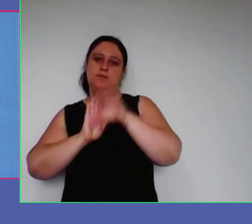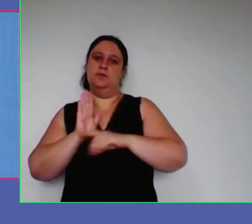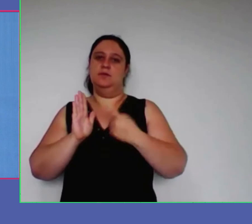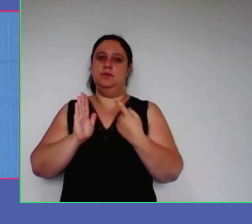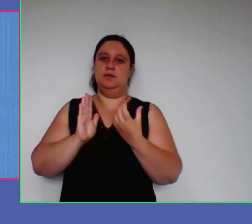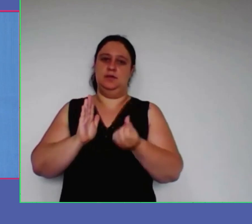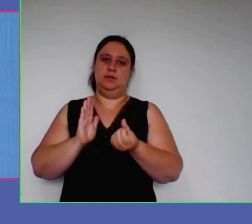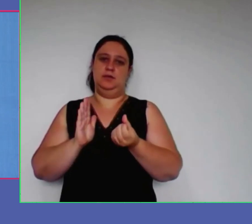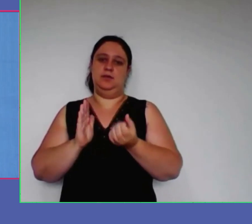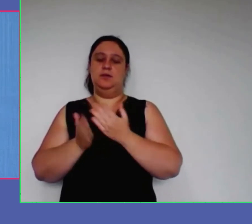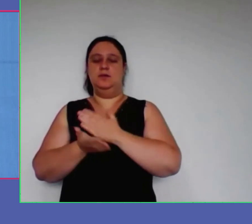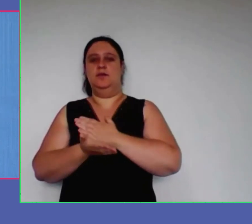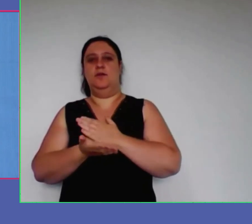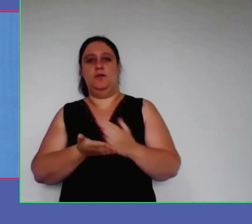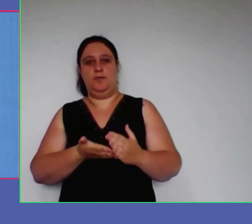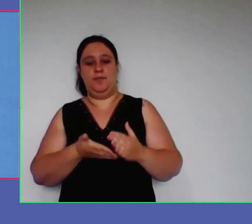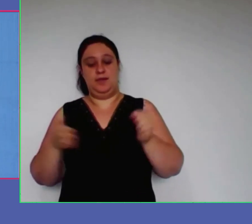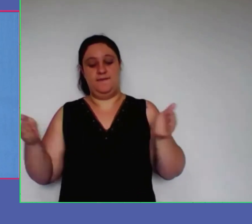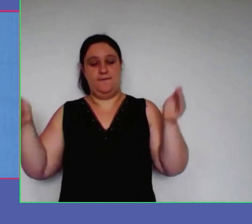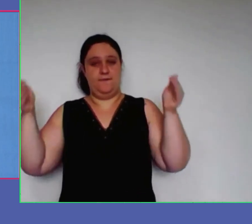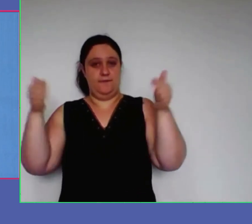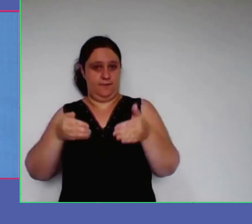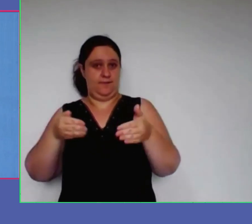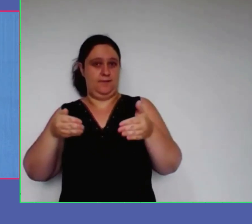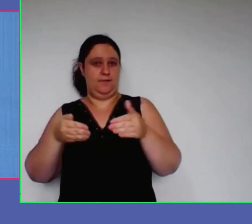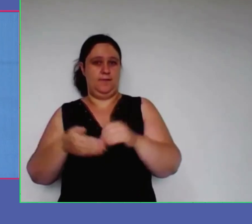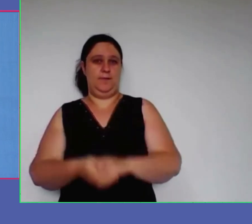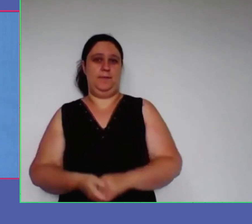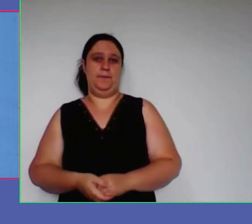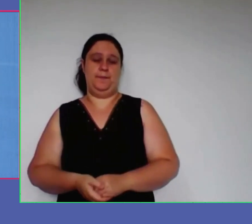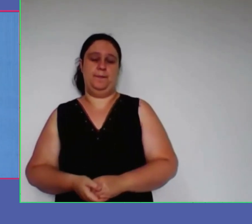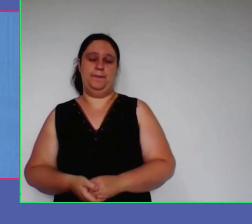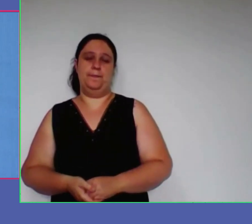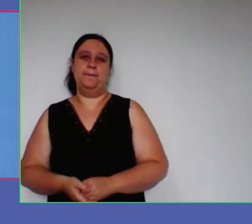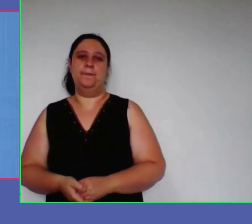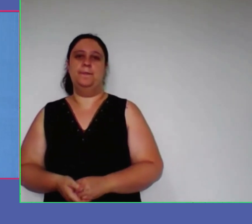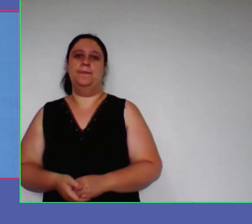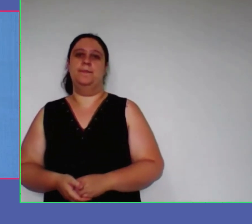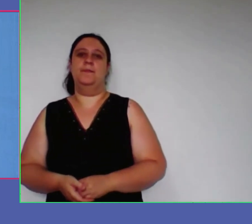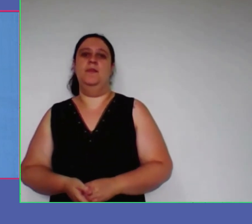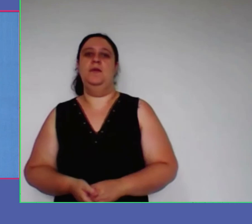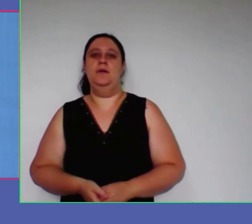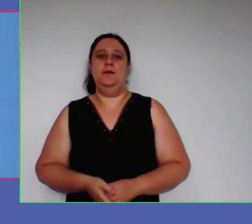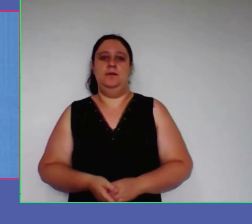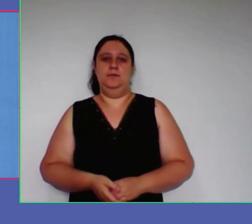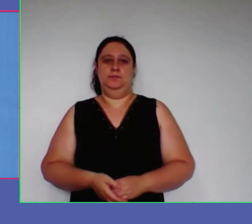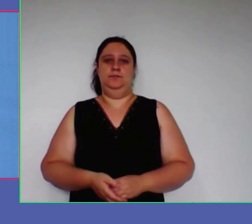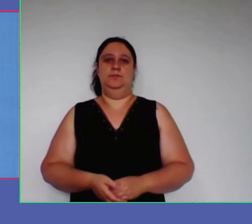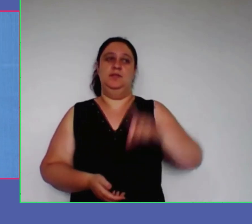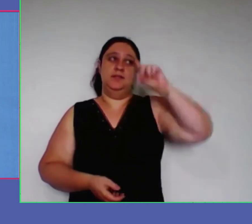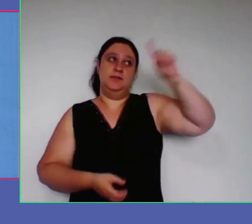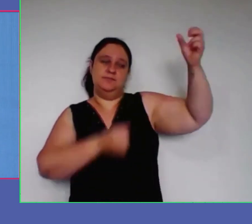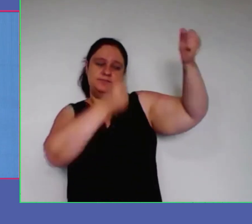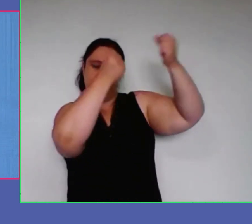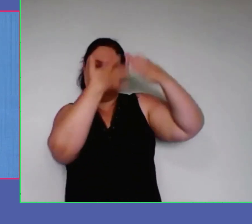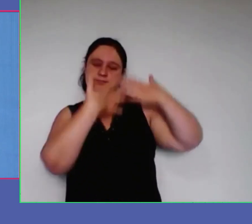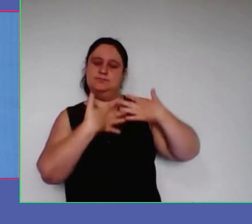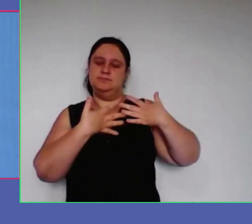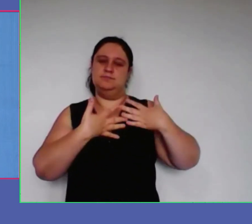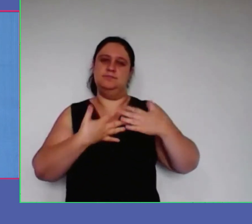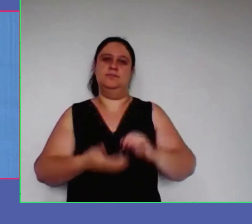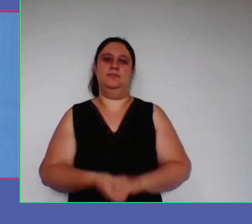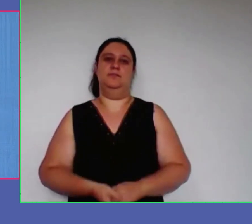esse enfoque, essa ênfase, tá? E que Deus nos abençoe, né, nesse